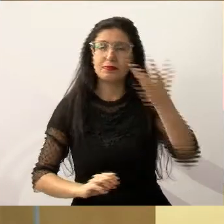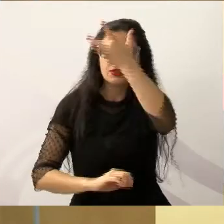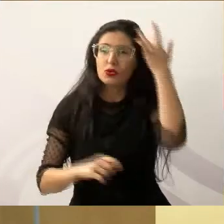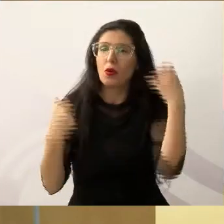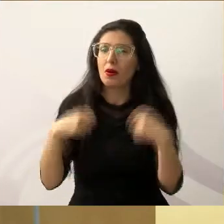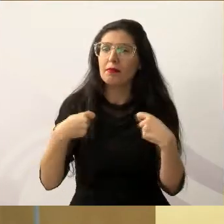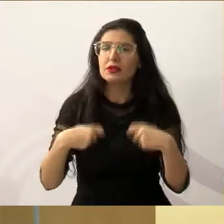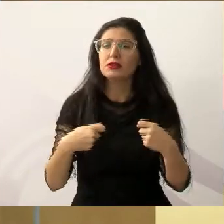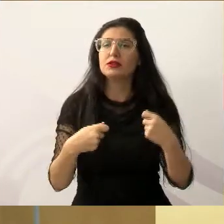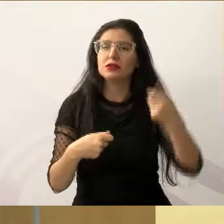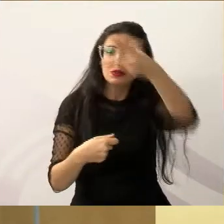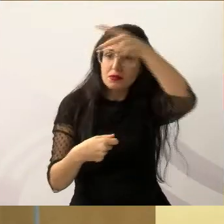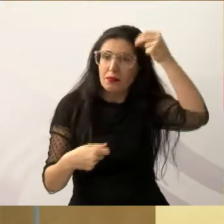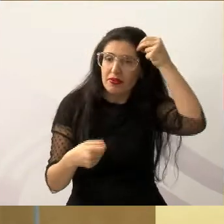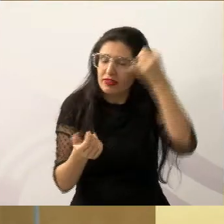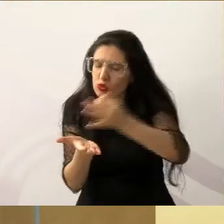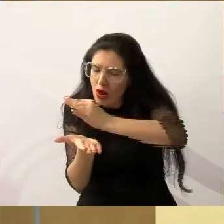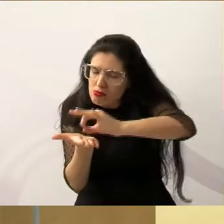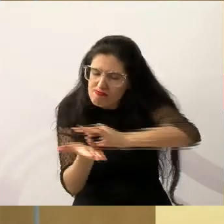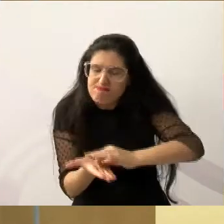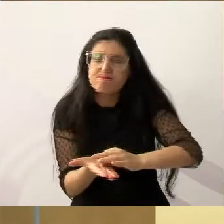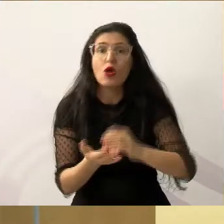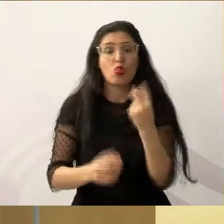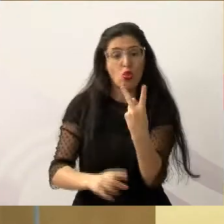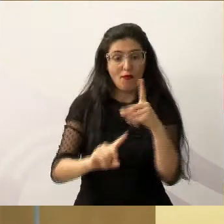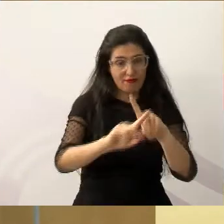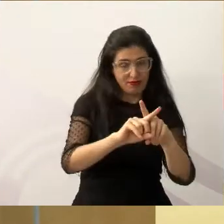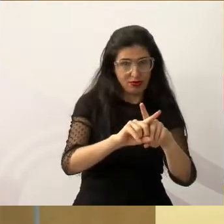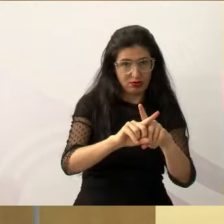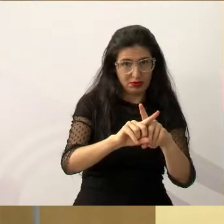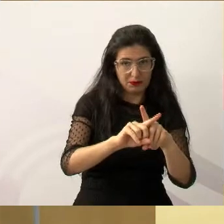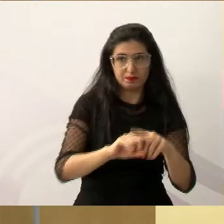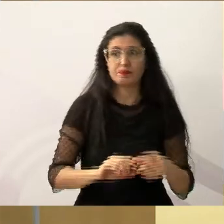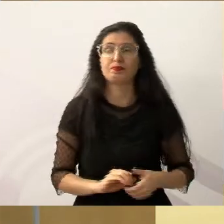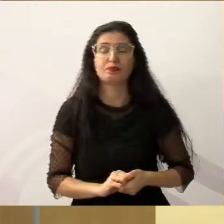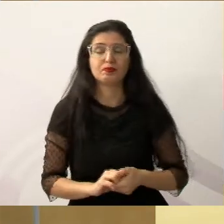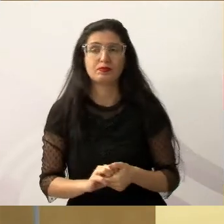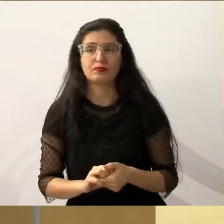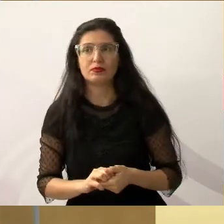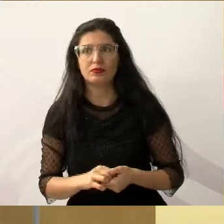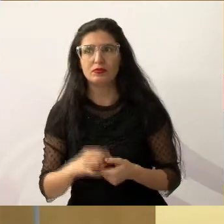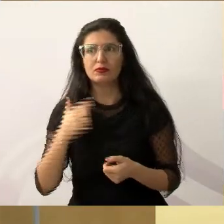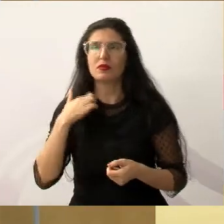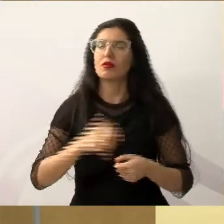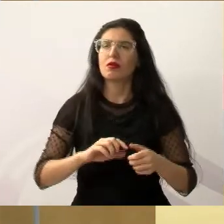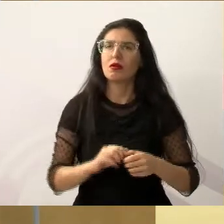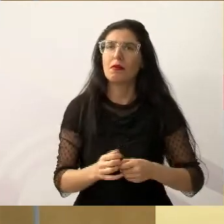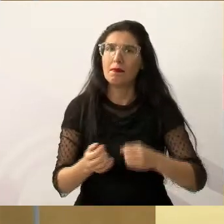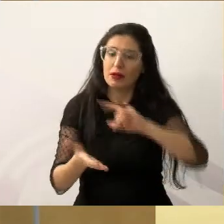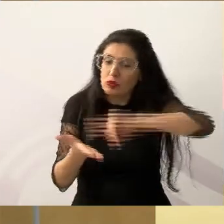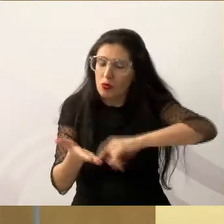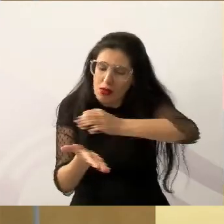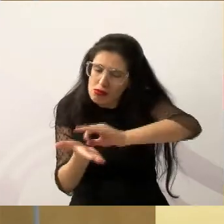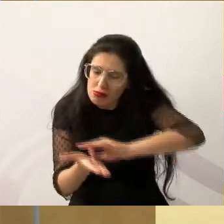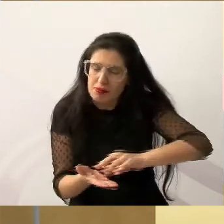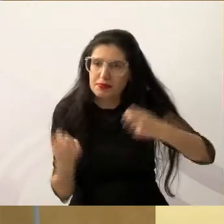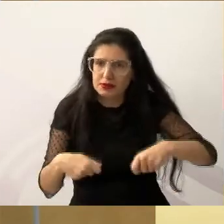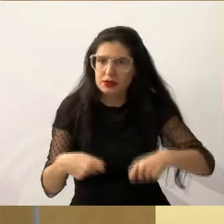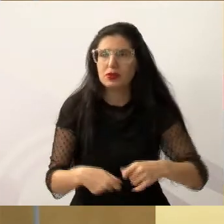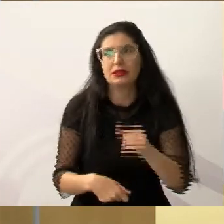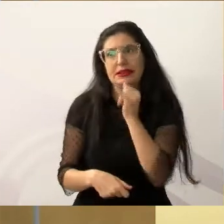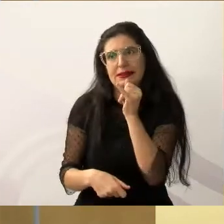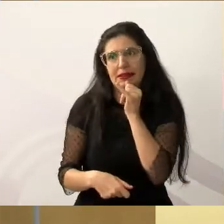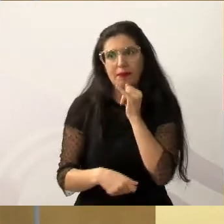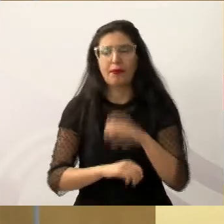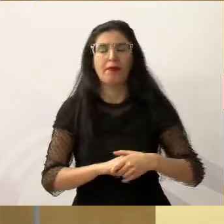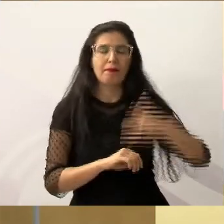de R$150, caso a Prefeitura não consiga adquirir a cesta básica. Se a cesta básica,